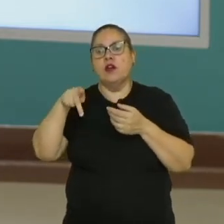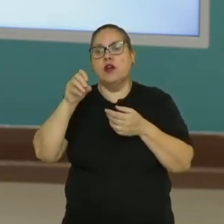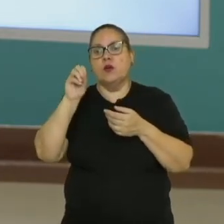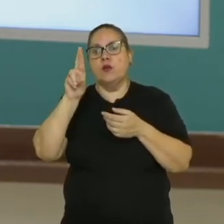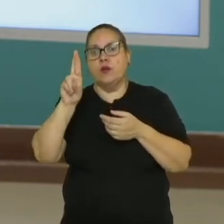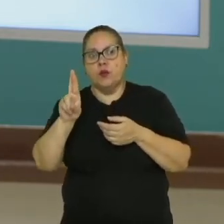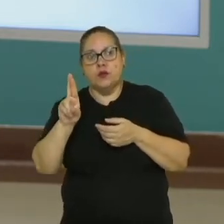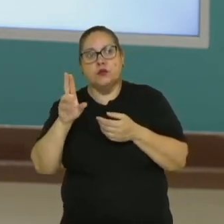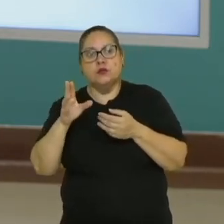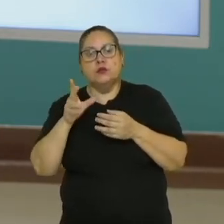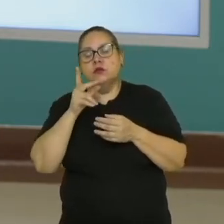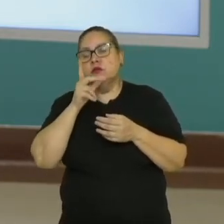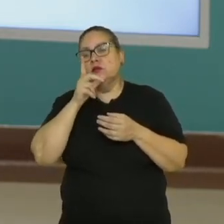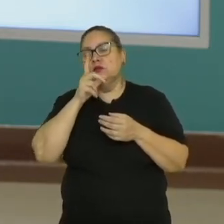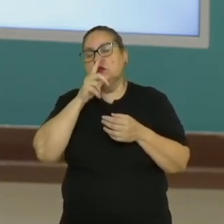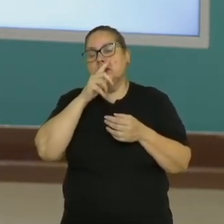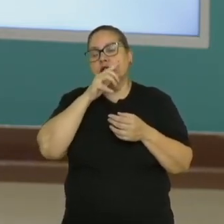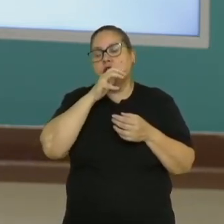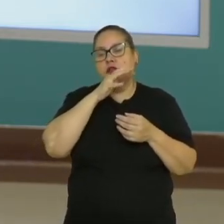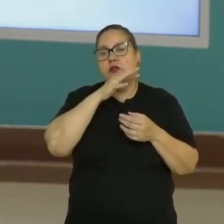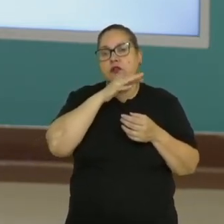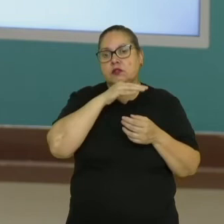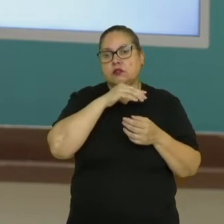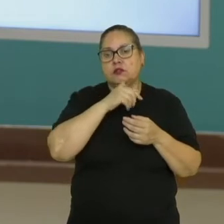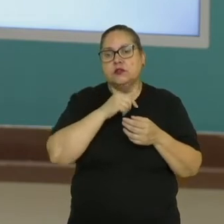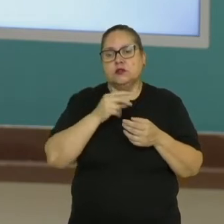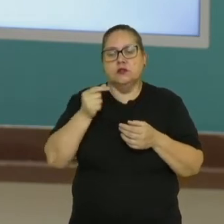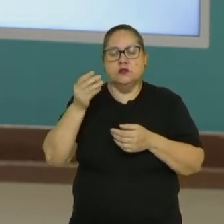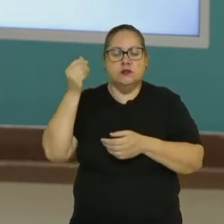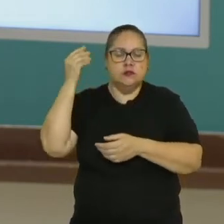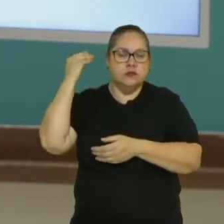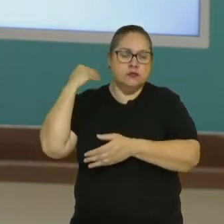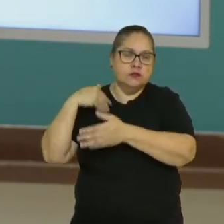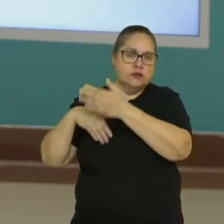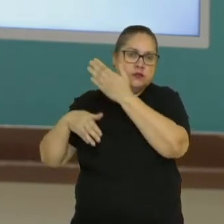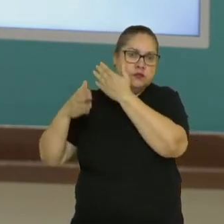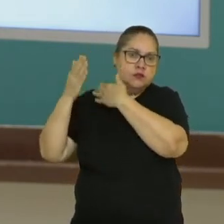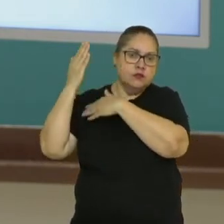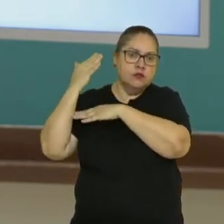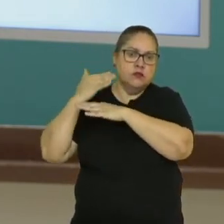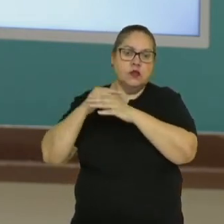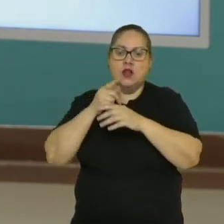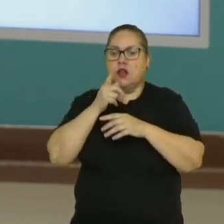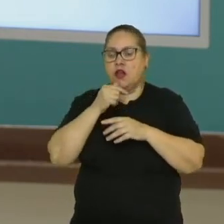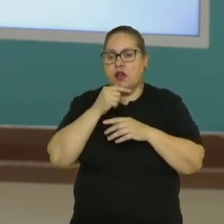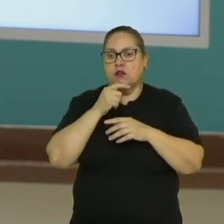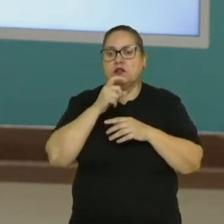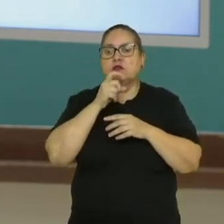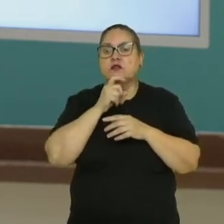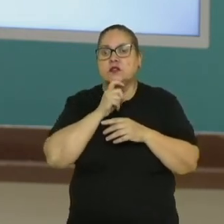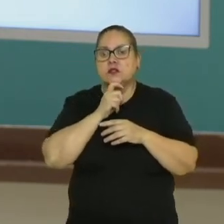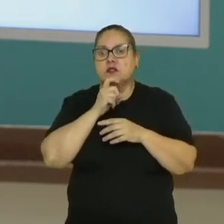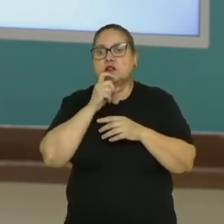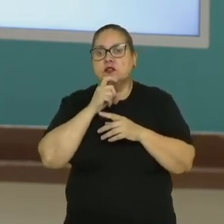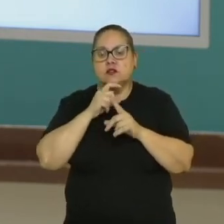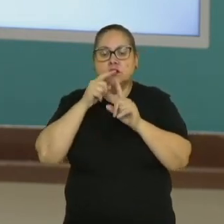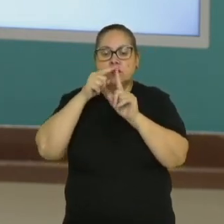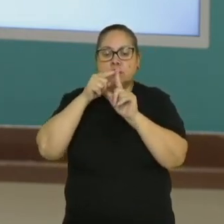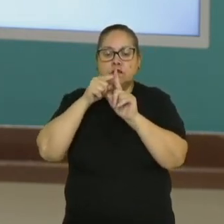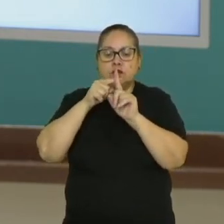isso, lentamente, milhões e milhões de anos, essa água foi resfriando